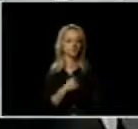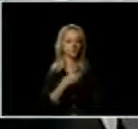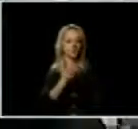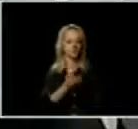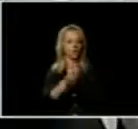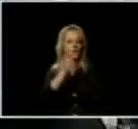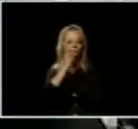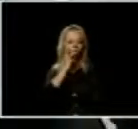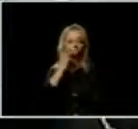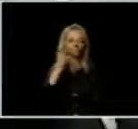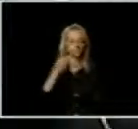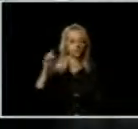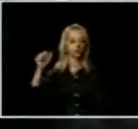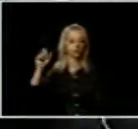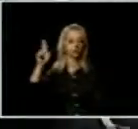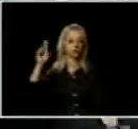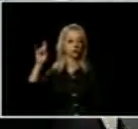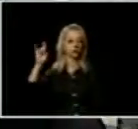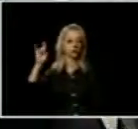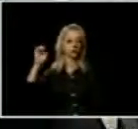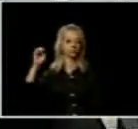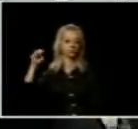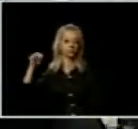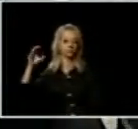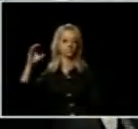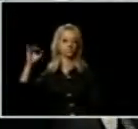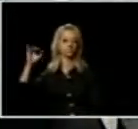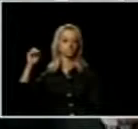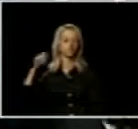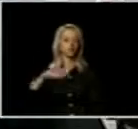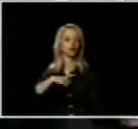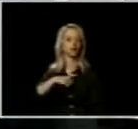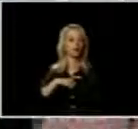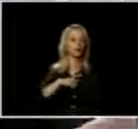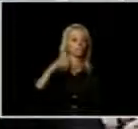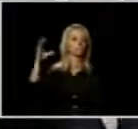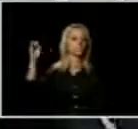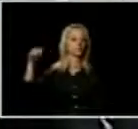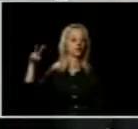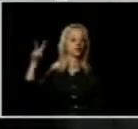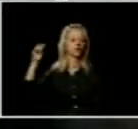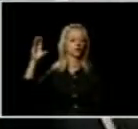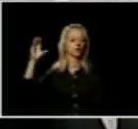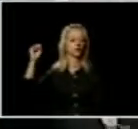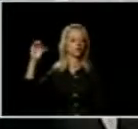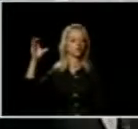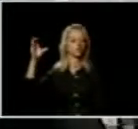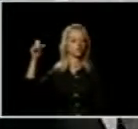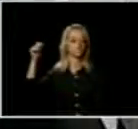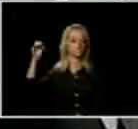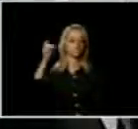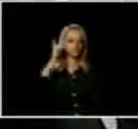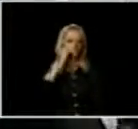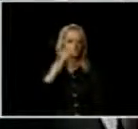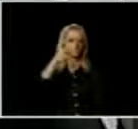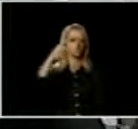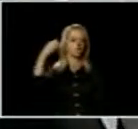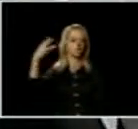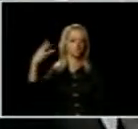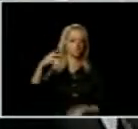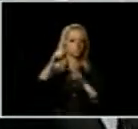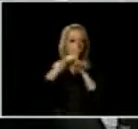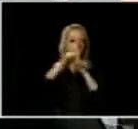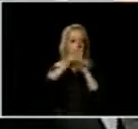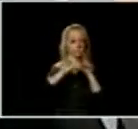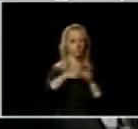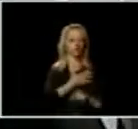questão da audiência pública que foi convocada para o dia 13 de agosto e que realmente obtivemos sucesso,